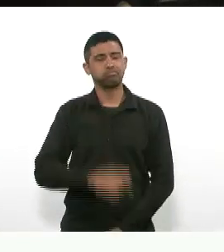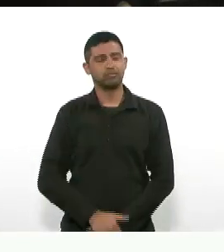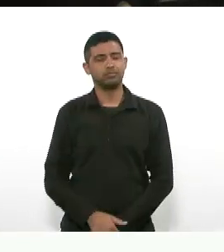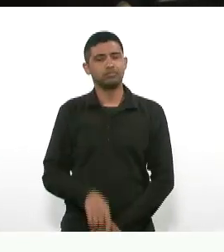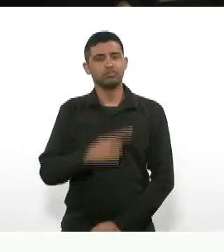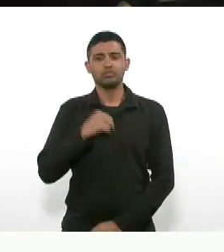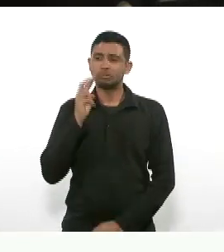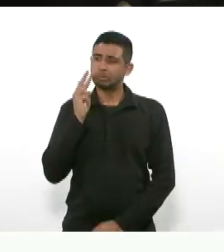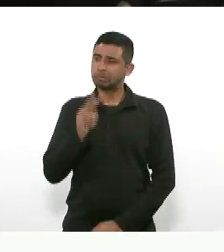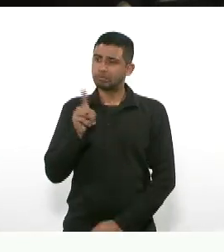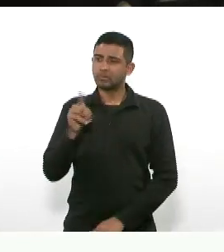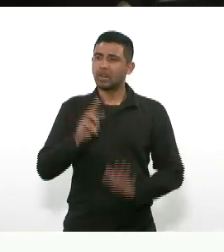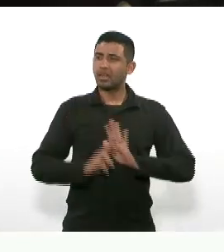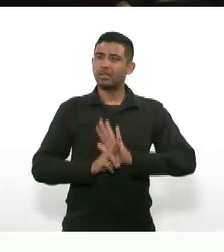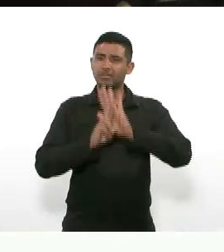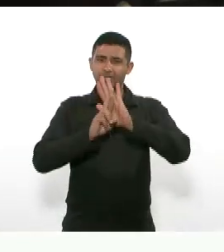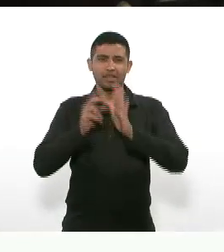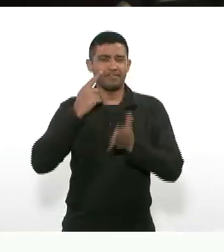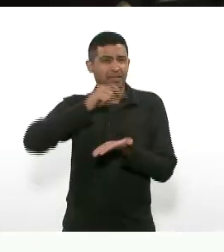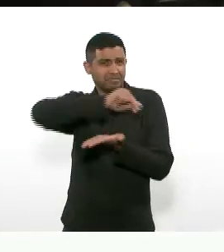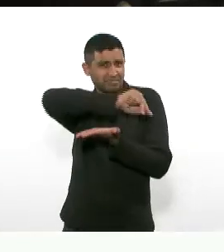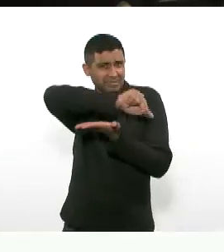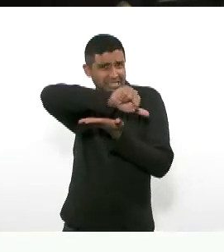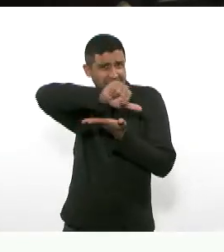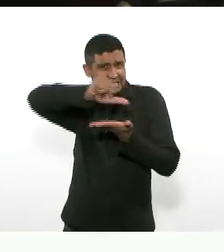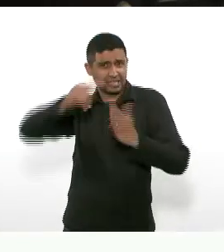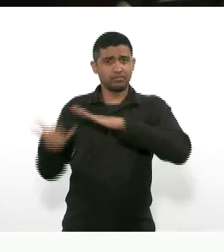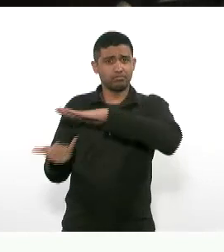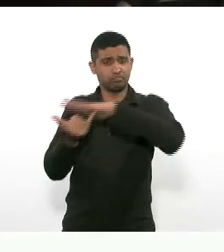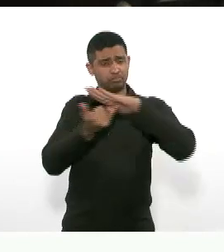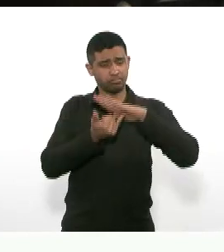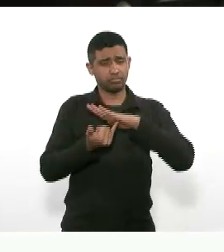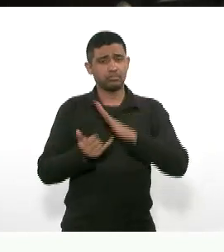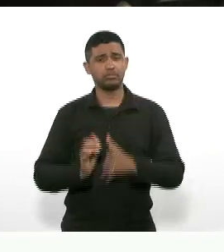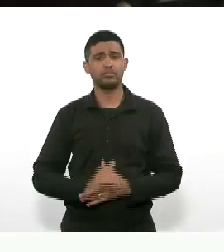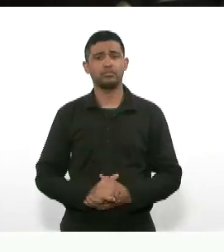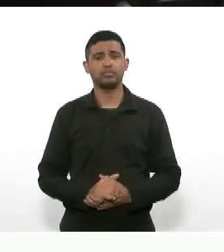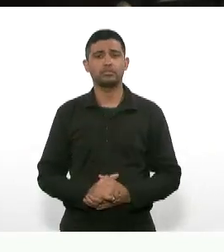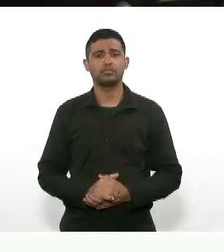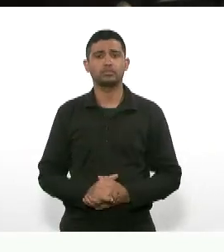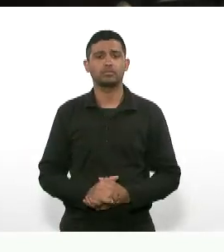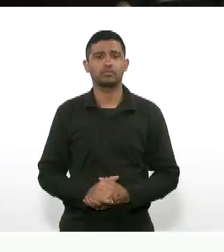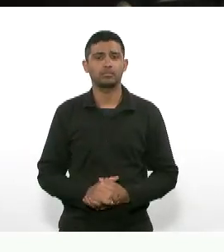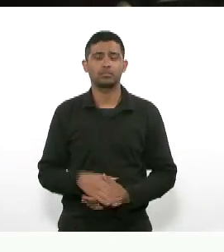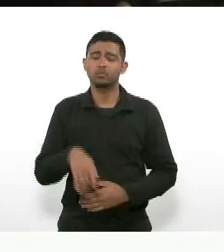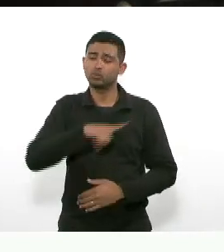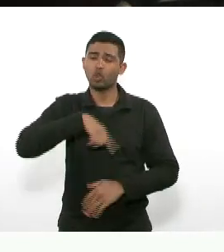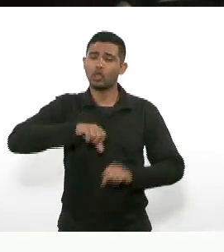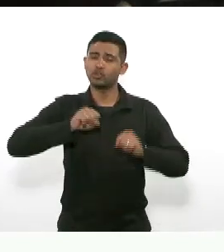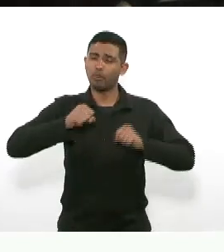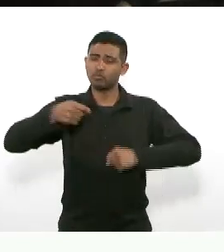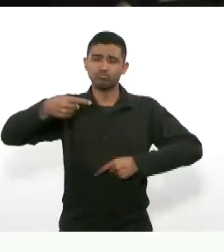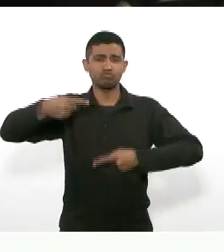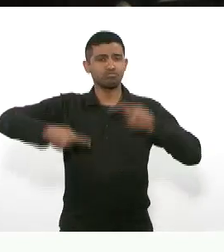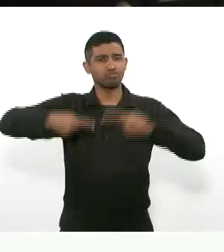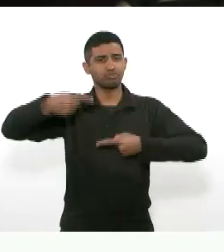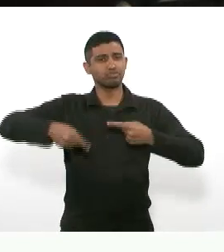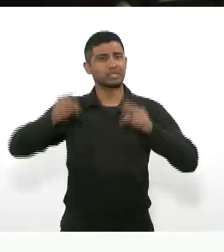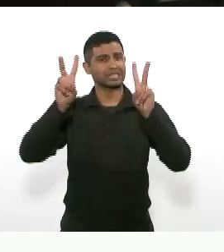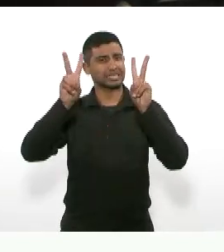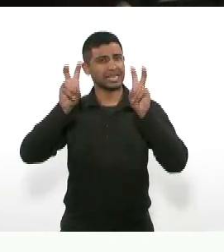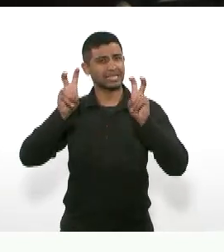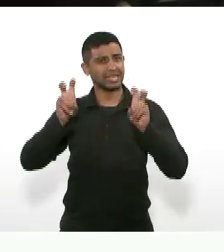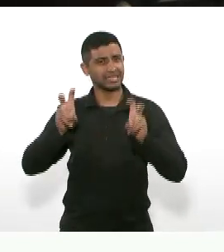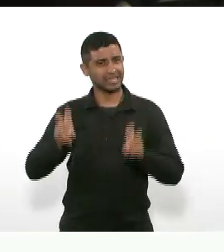a representação de vários segmentos, né? E que nós podemos aí discutir todos os temas